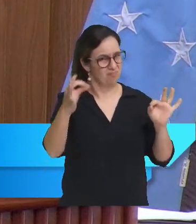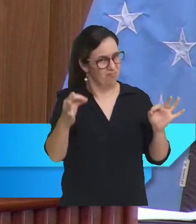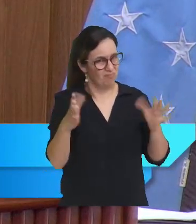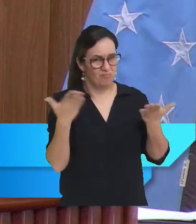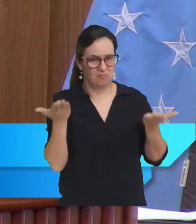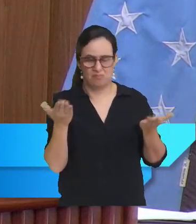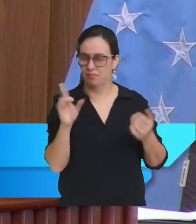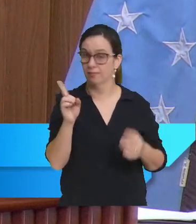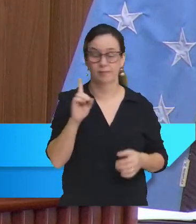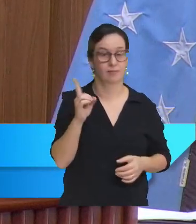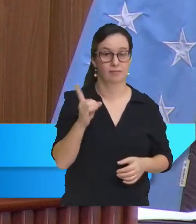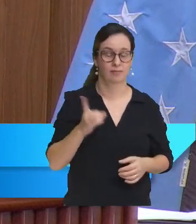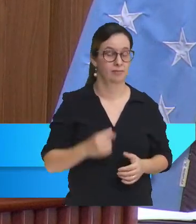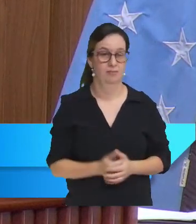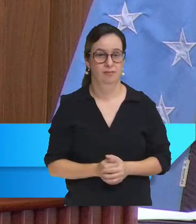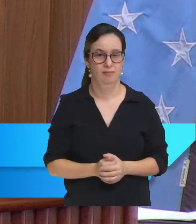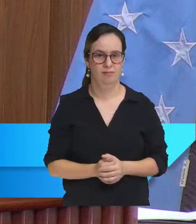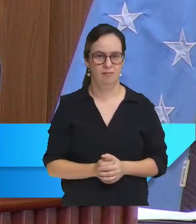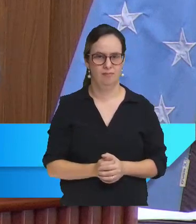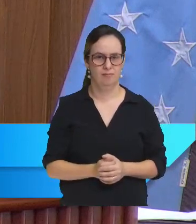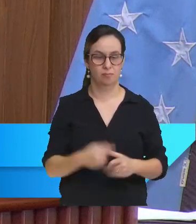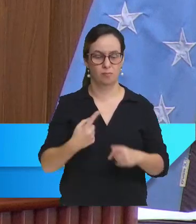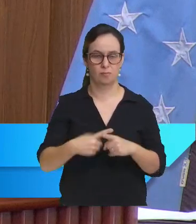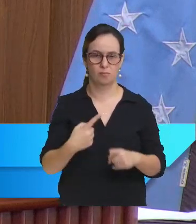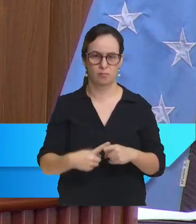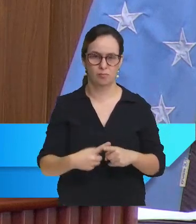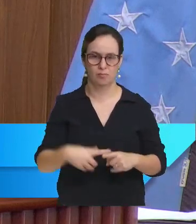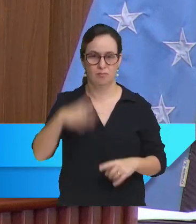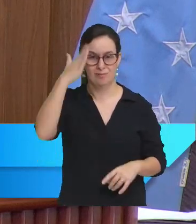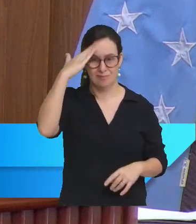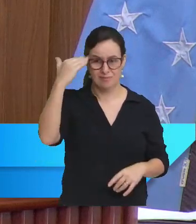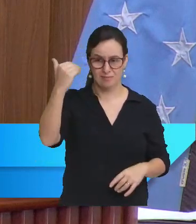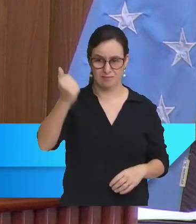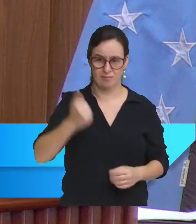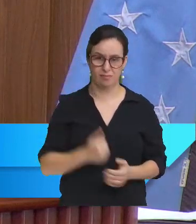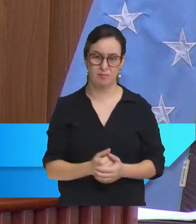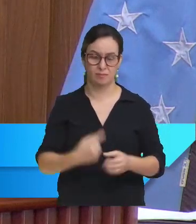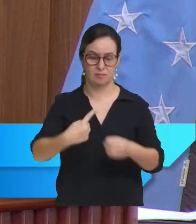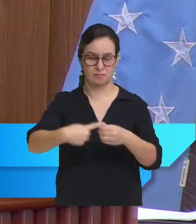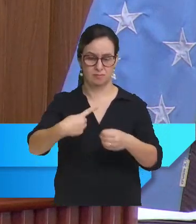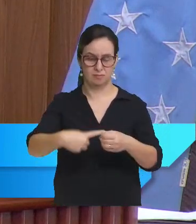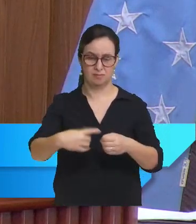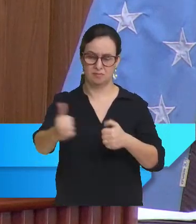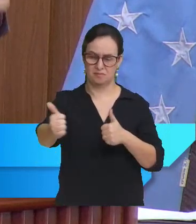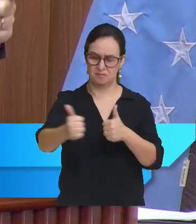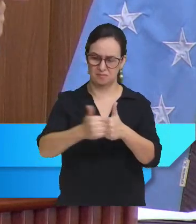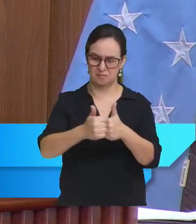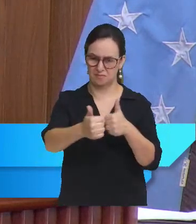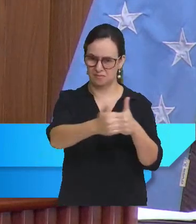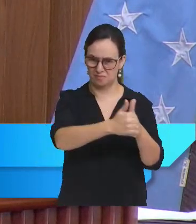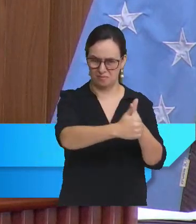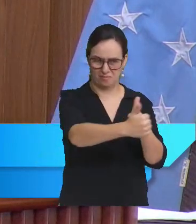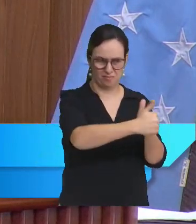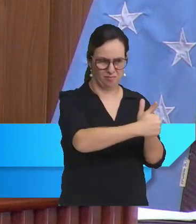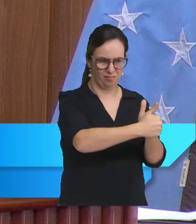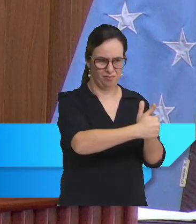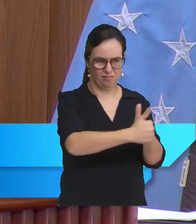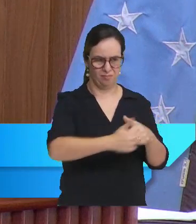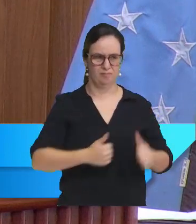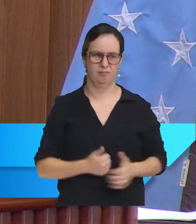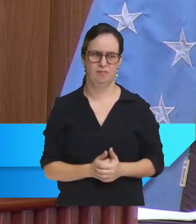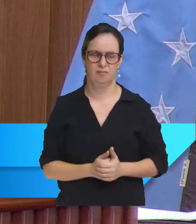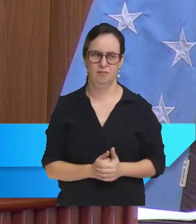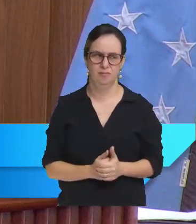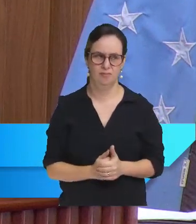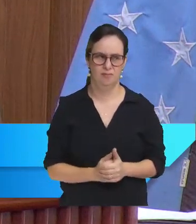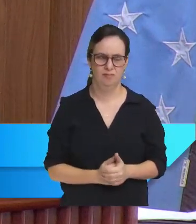que está nos assistindo está aqui, sabe que tem municípios próximos de Assis, como Santa Cruz, Piraju, Cândido Mota, enfim,